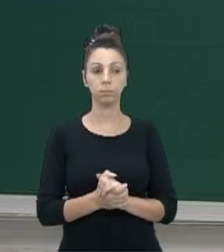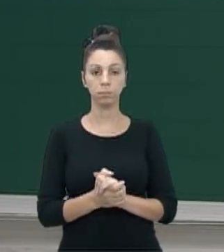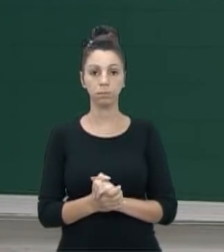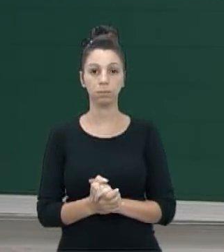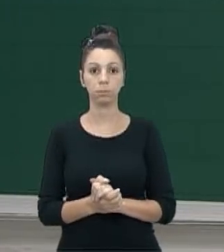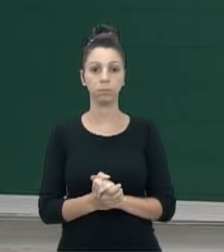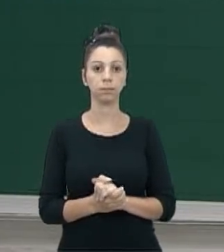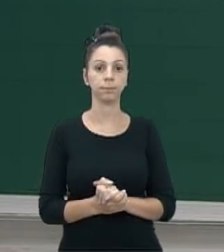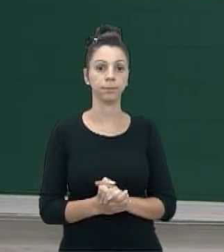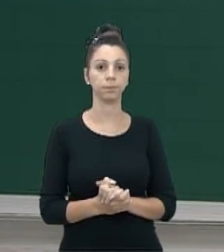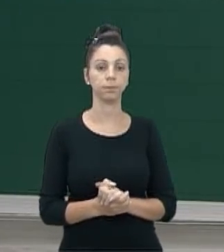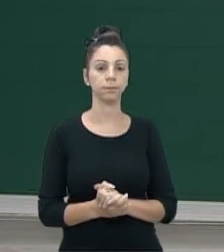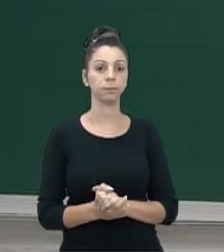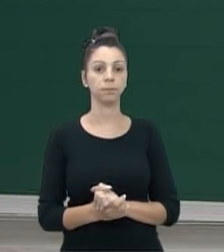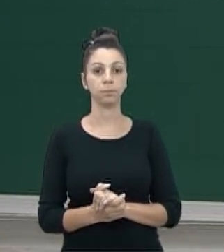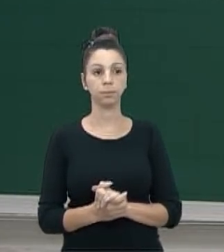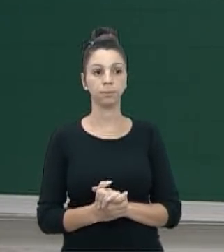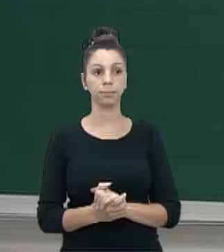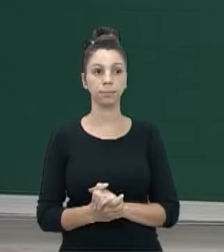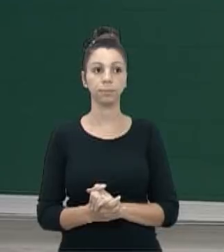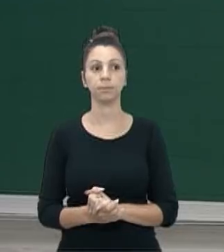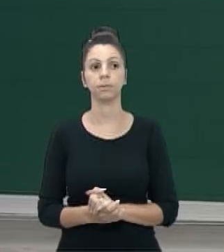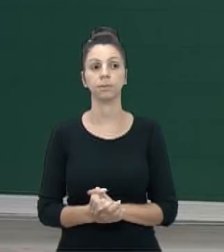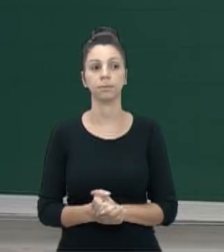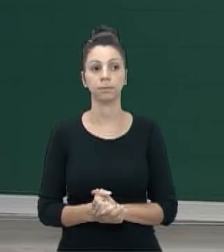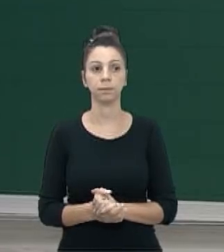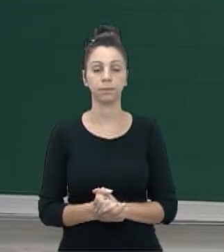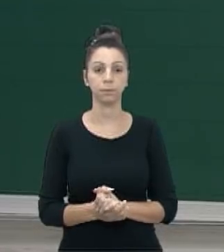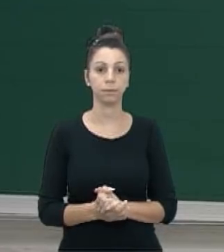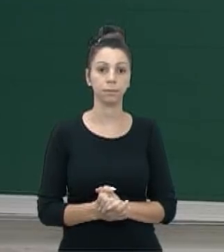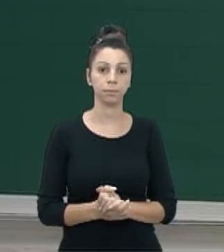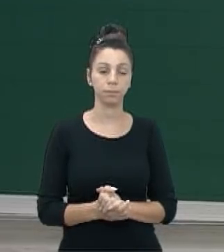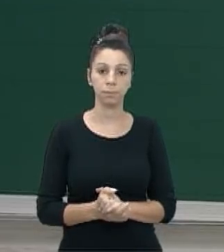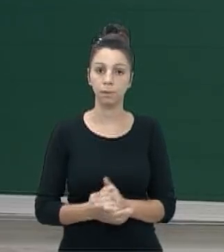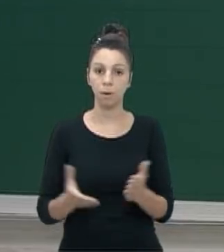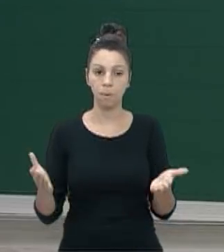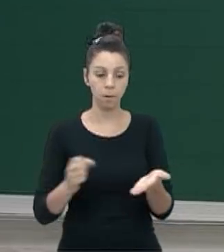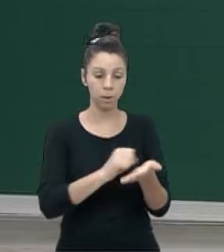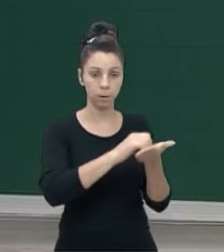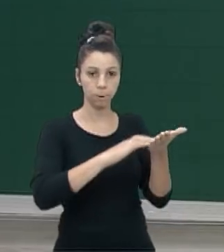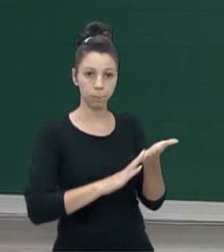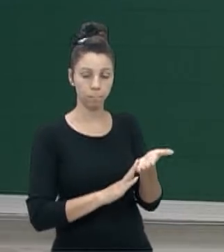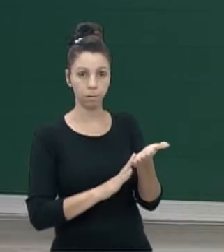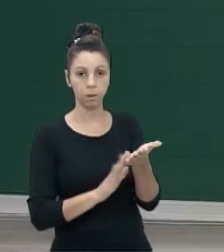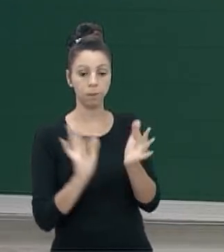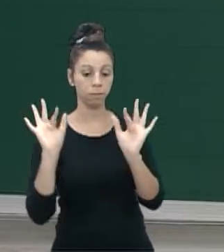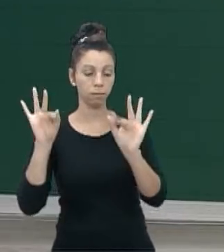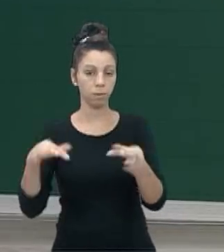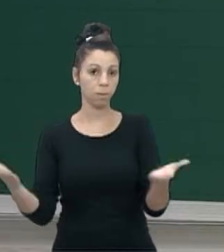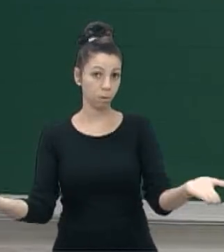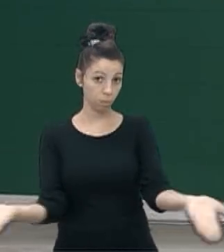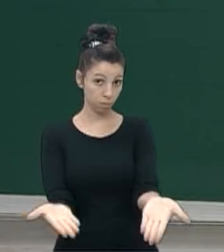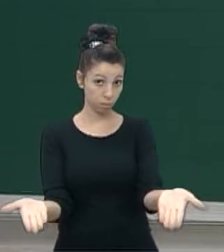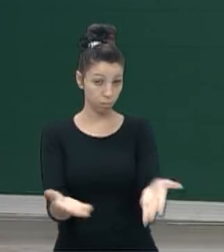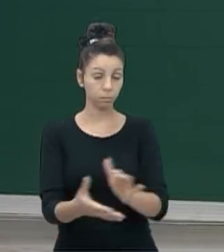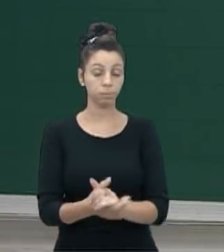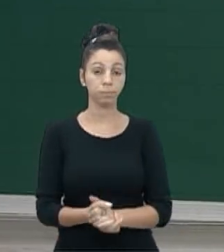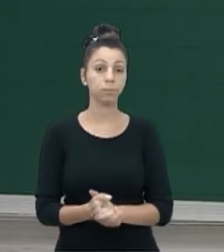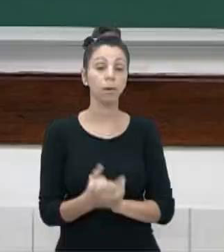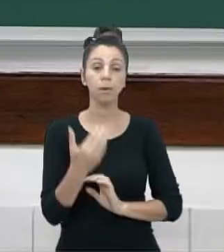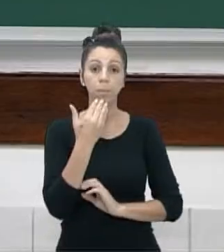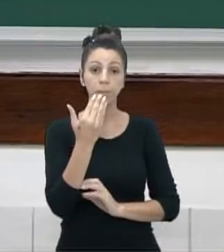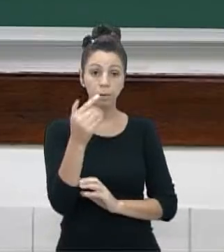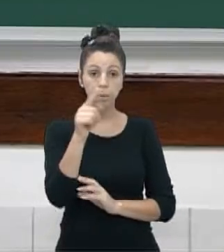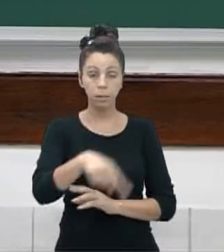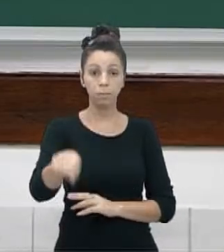número de pessoas. Ok, pessoal? Então, para a atividade final de vocês, agora, eu vou solicitar